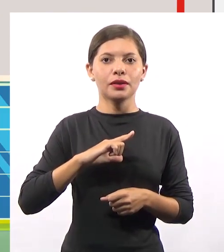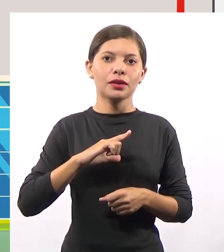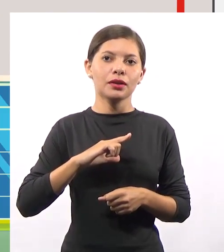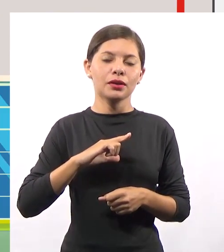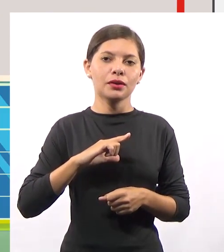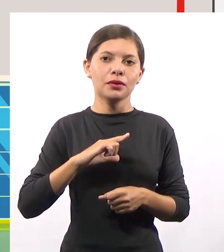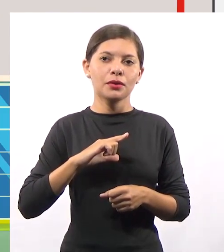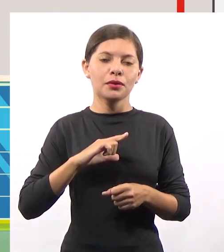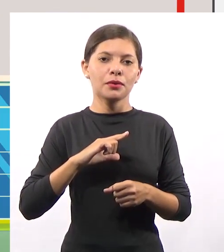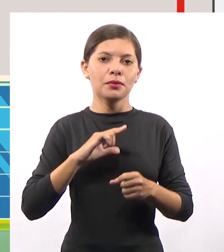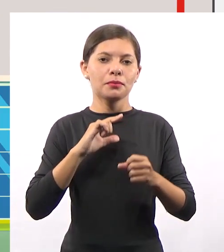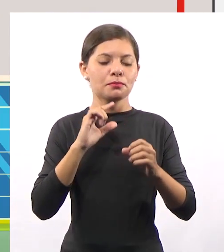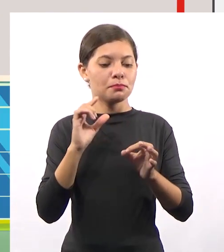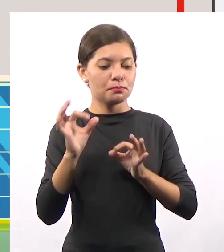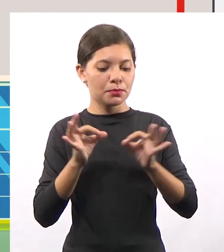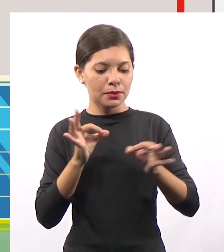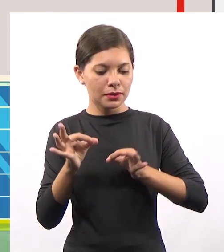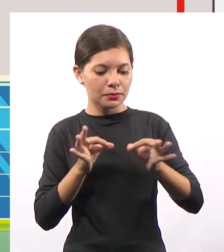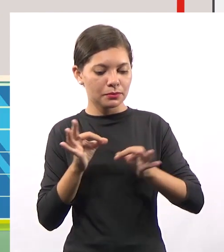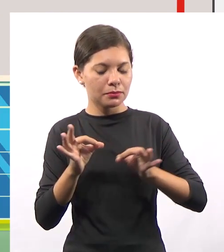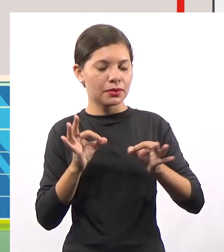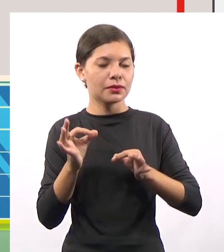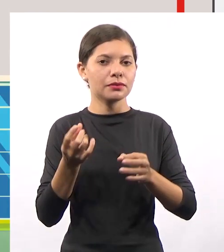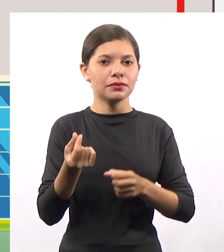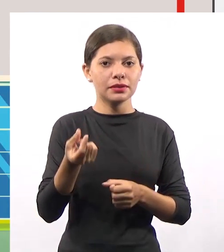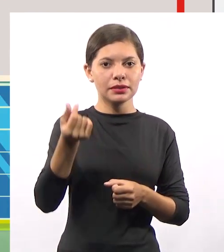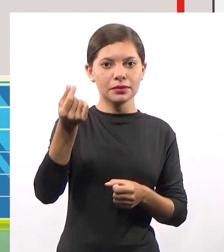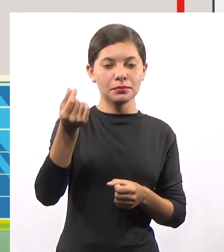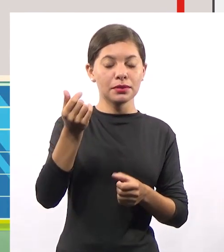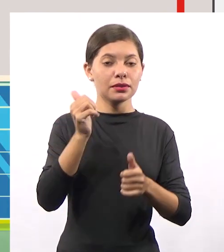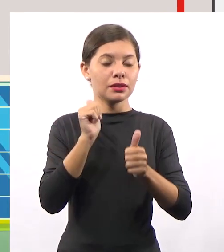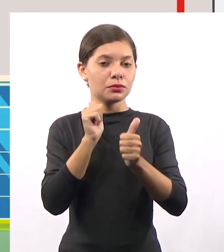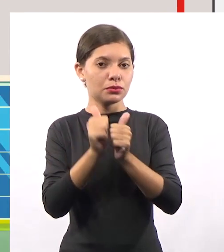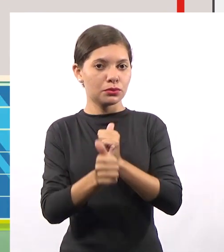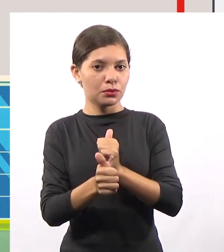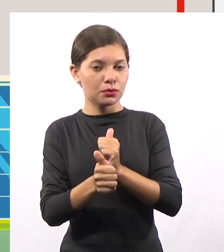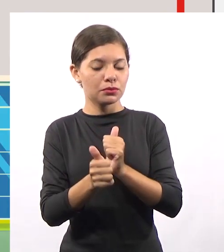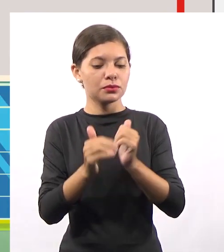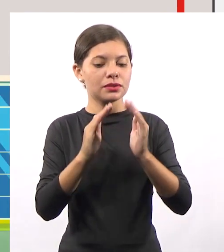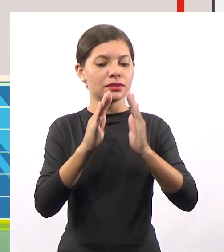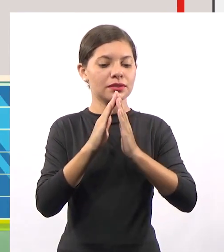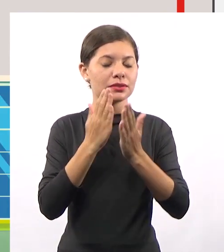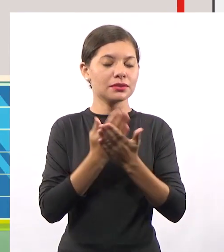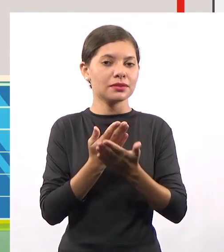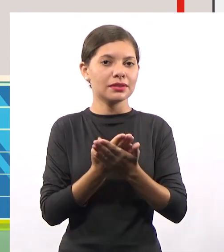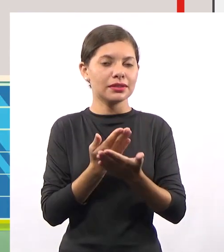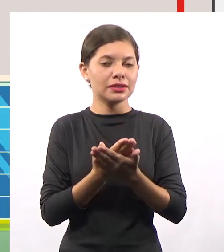de Financiamento de Projetos Escolares, a gente tem os Jogos Escolares, a gente tem